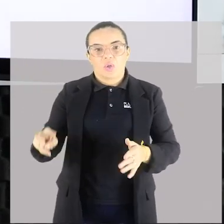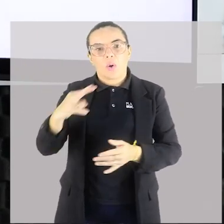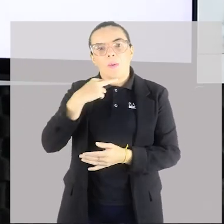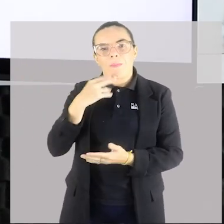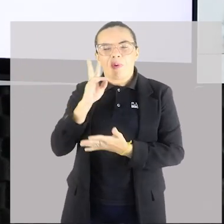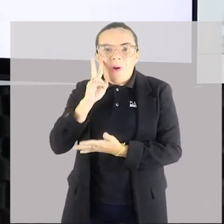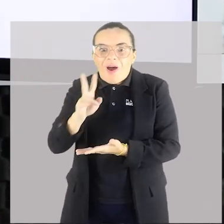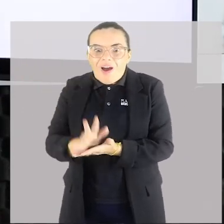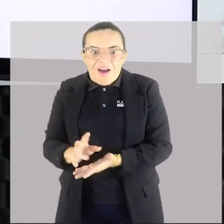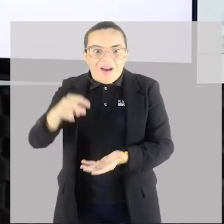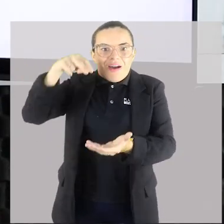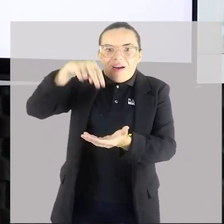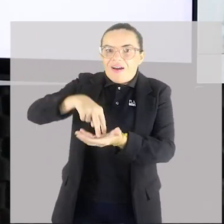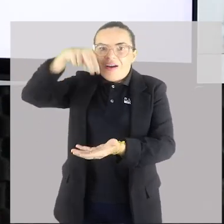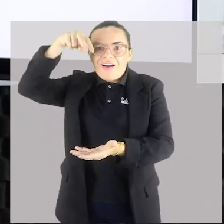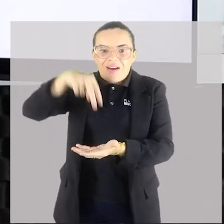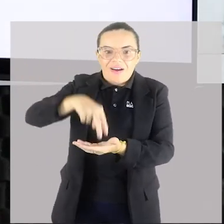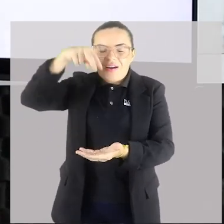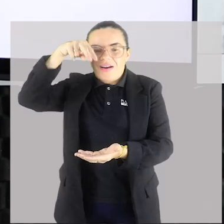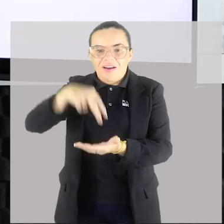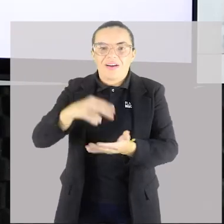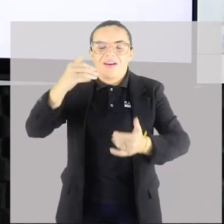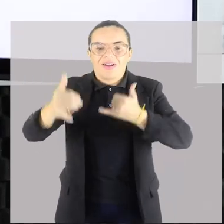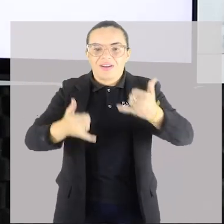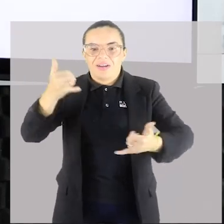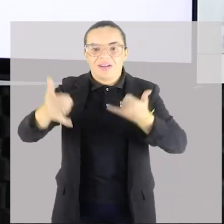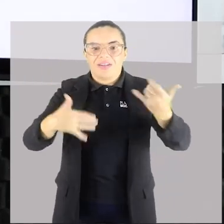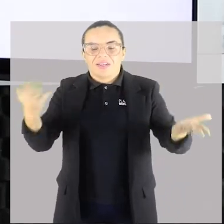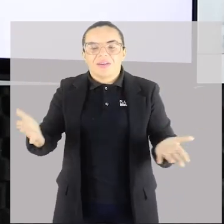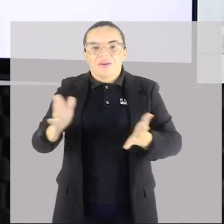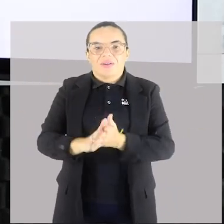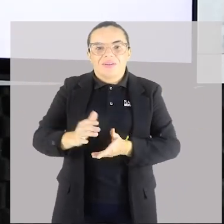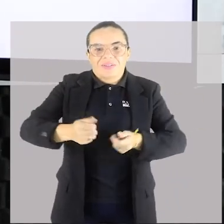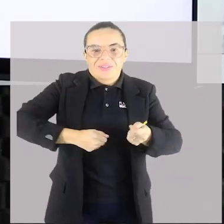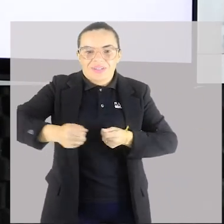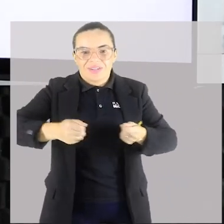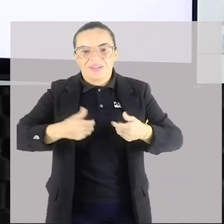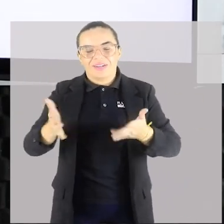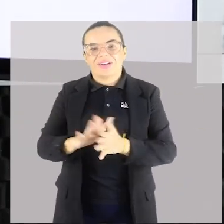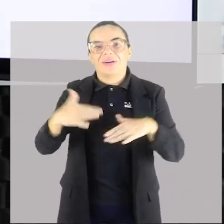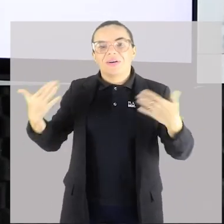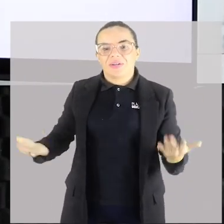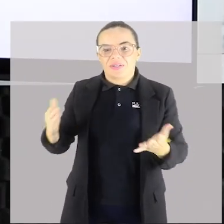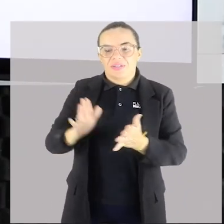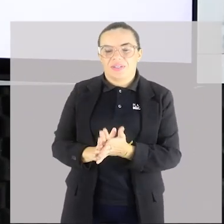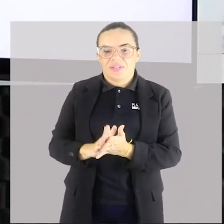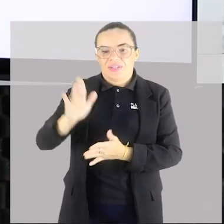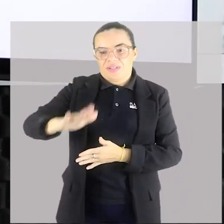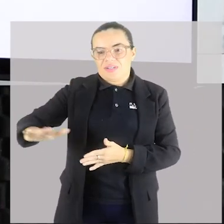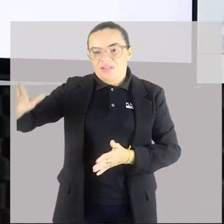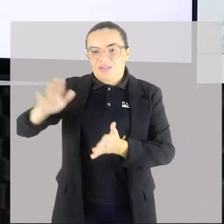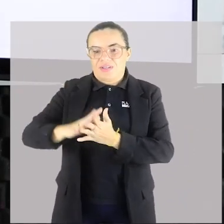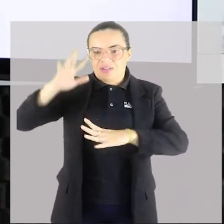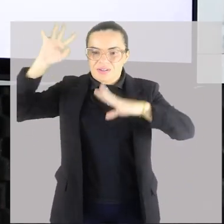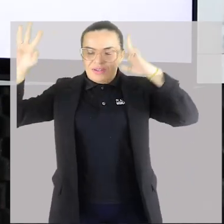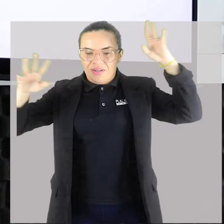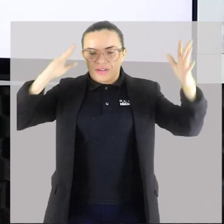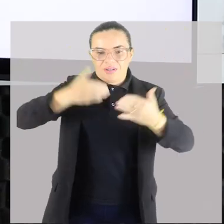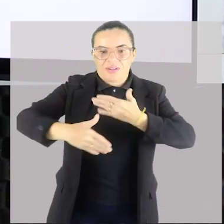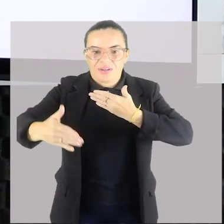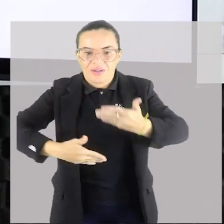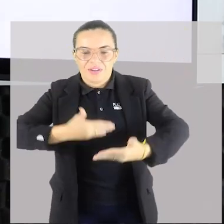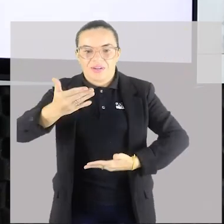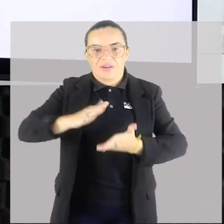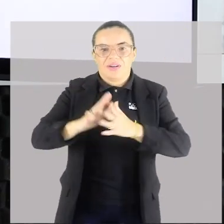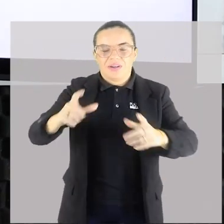E o objetivo era justamente para saber até que ponto esse adulto consegue se controlar. Imagine crianças. O público interage com os artistas e com o ambiente